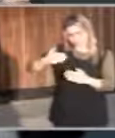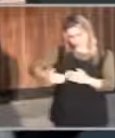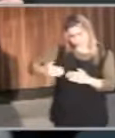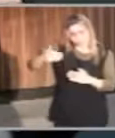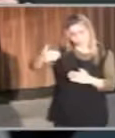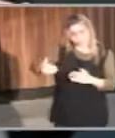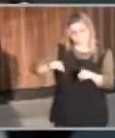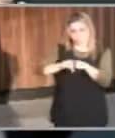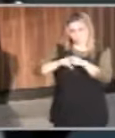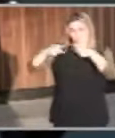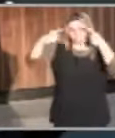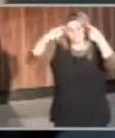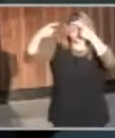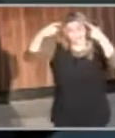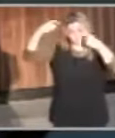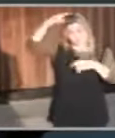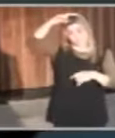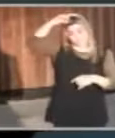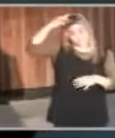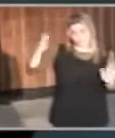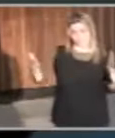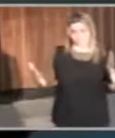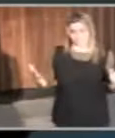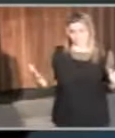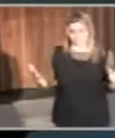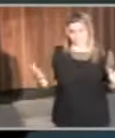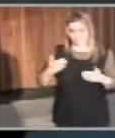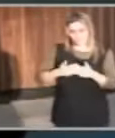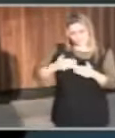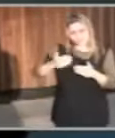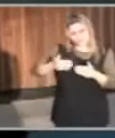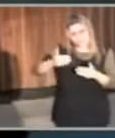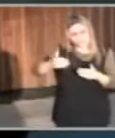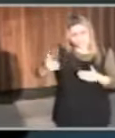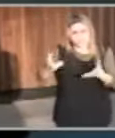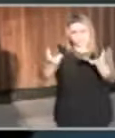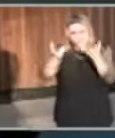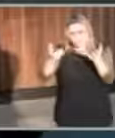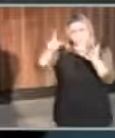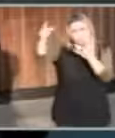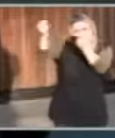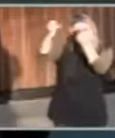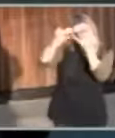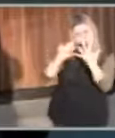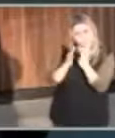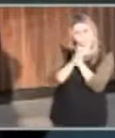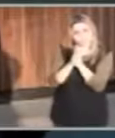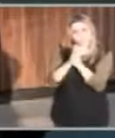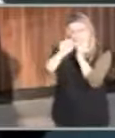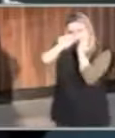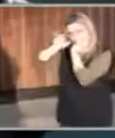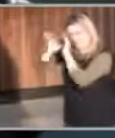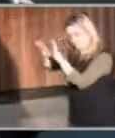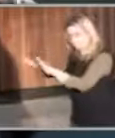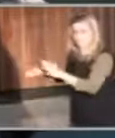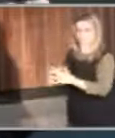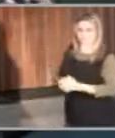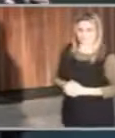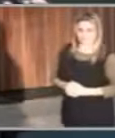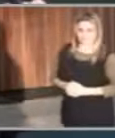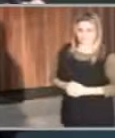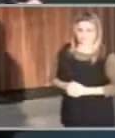senhor eu quero essa benção eu quero essa benção e quando você foi põe a mão e